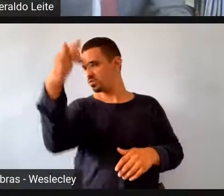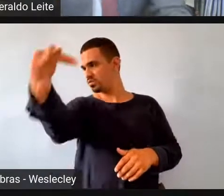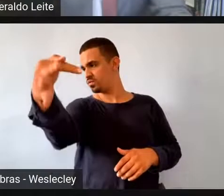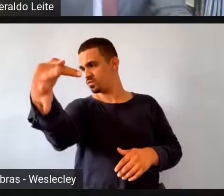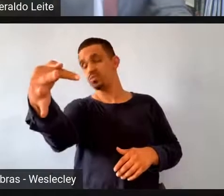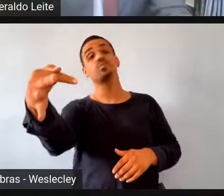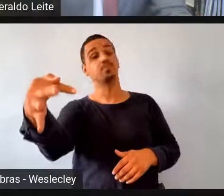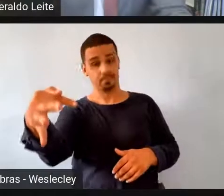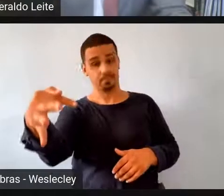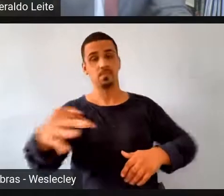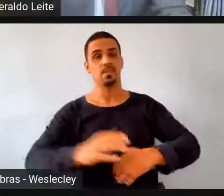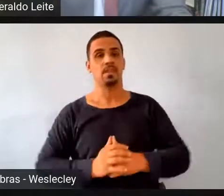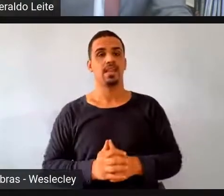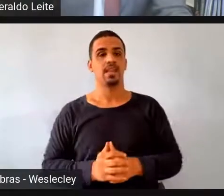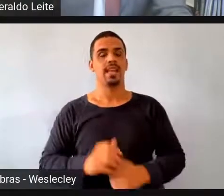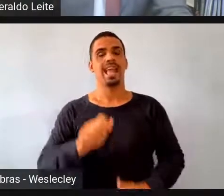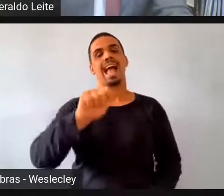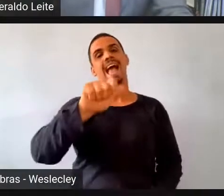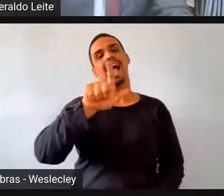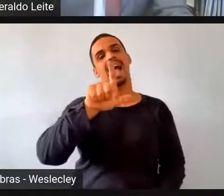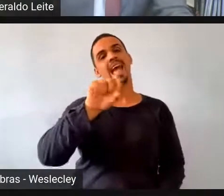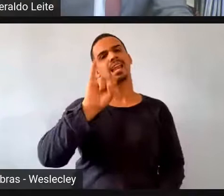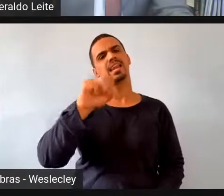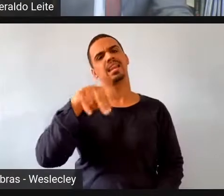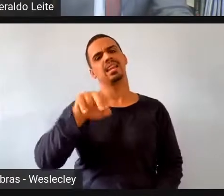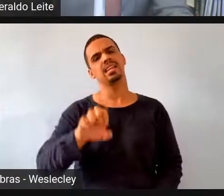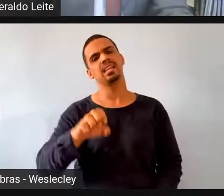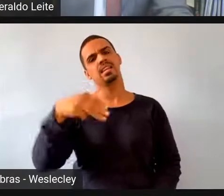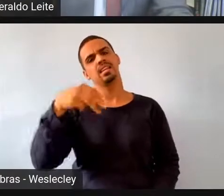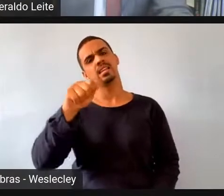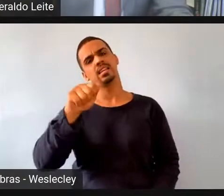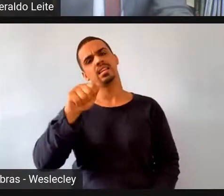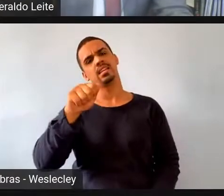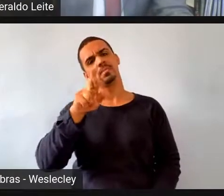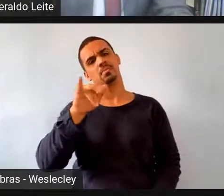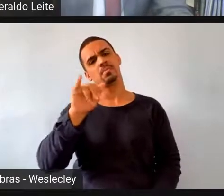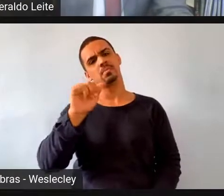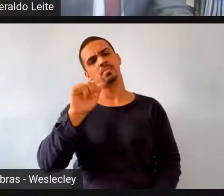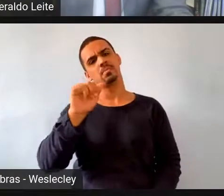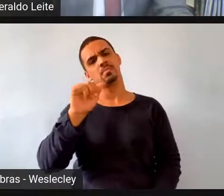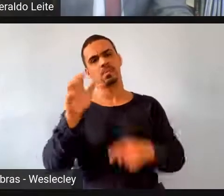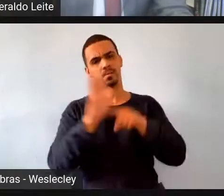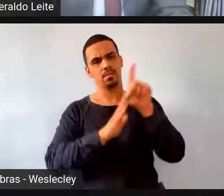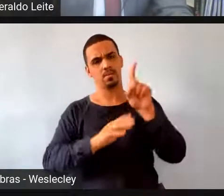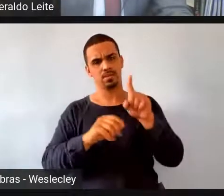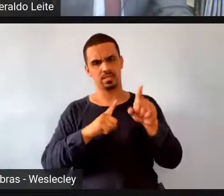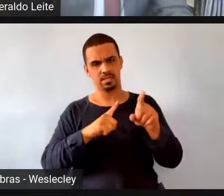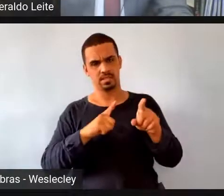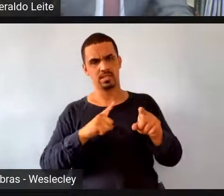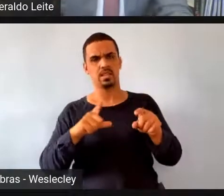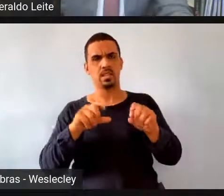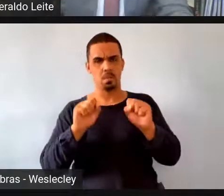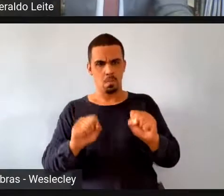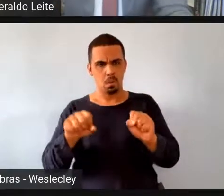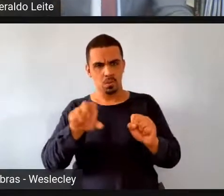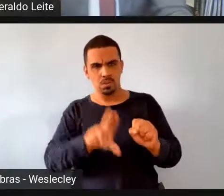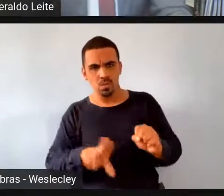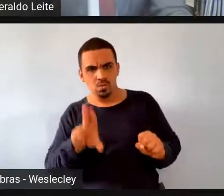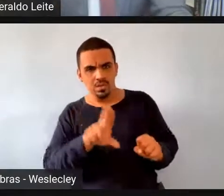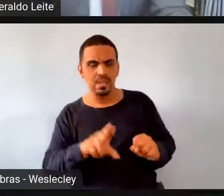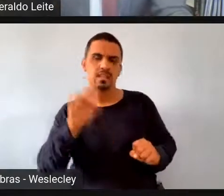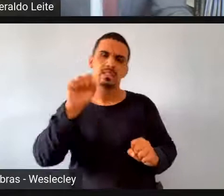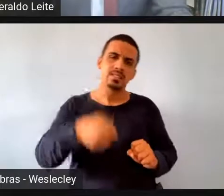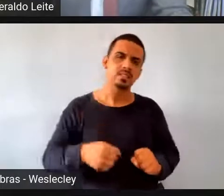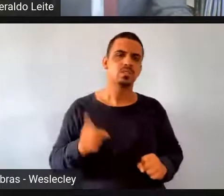a Aline Mariá perguntou, né, se há indício do crowdfunding está sendo usado, né?